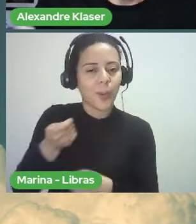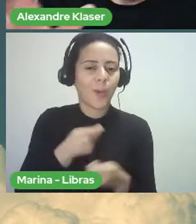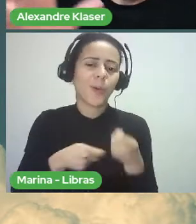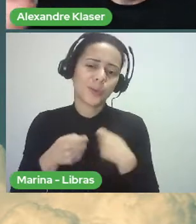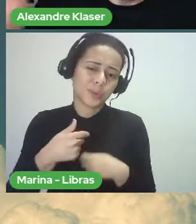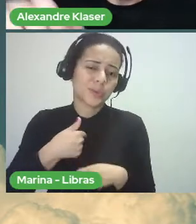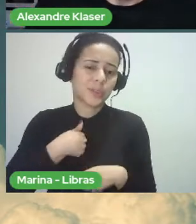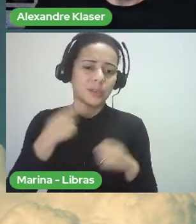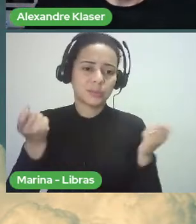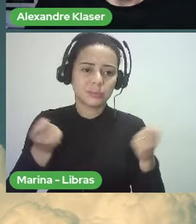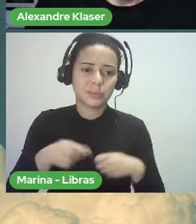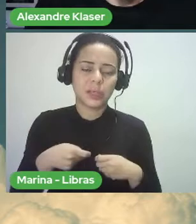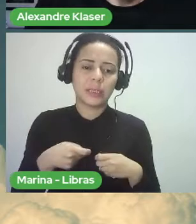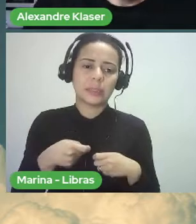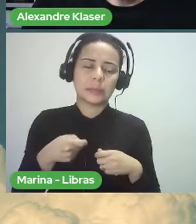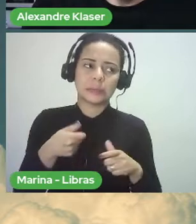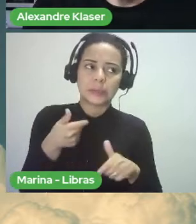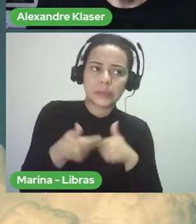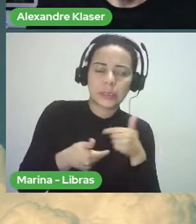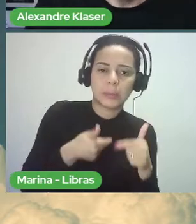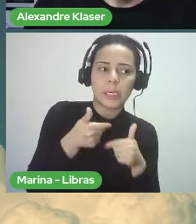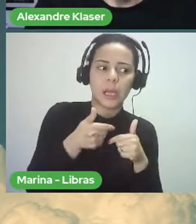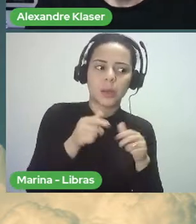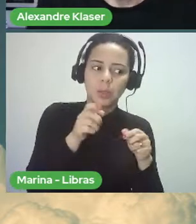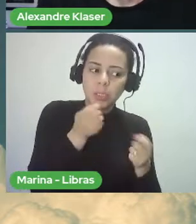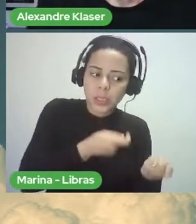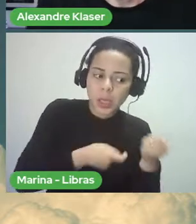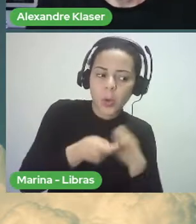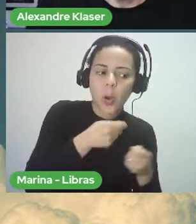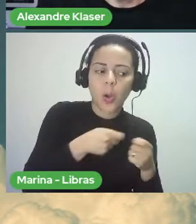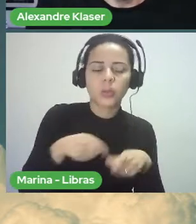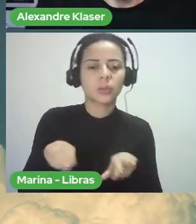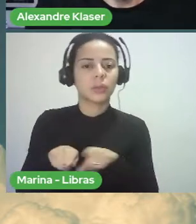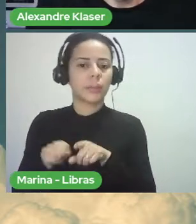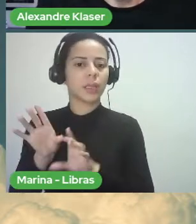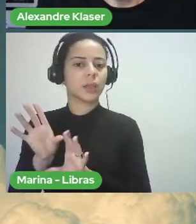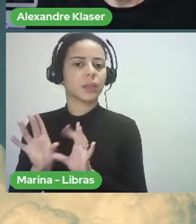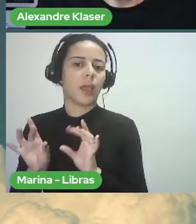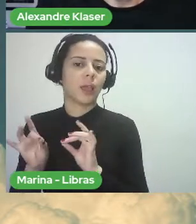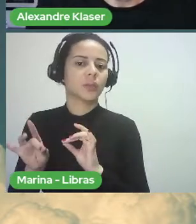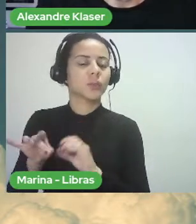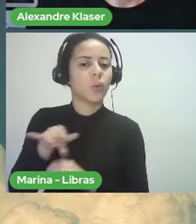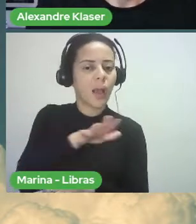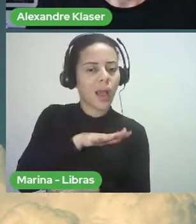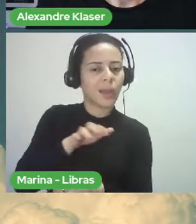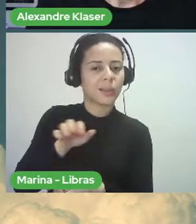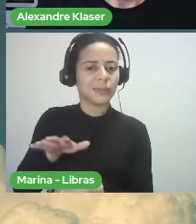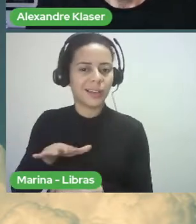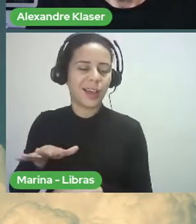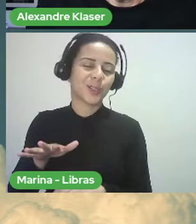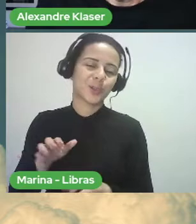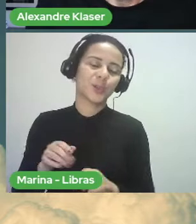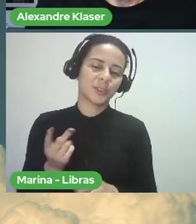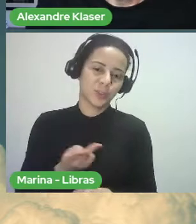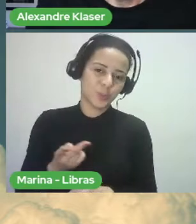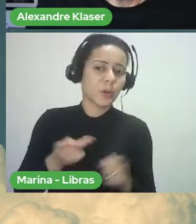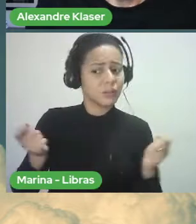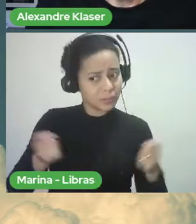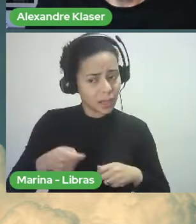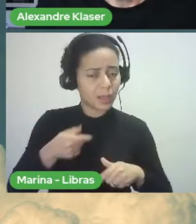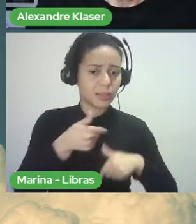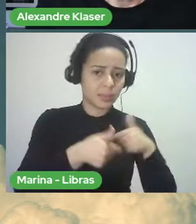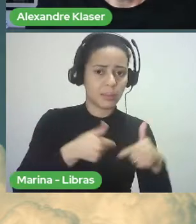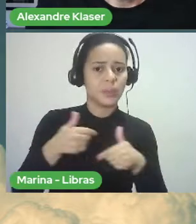assim de olhar para os dois lados, né? Negócio, a parte mais técnica e tecnológica para a criação de produtos. Estou nessa vida há